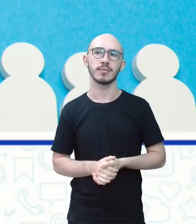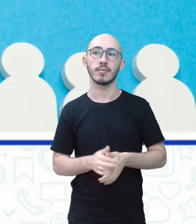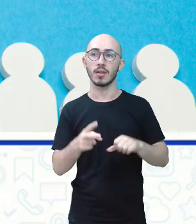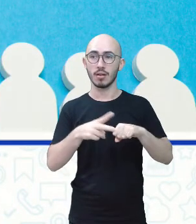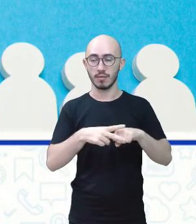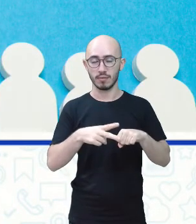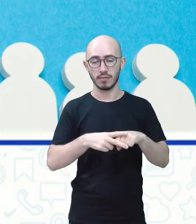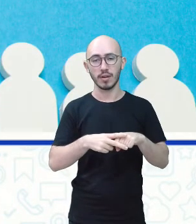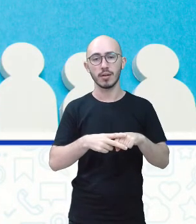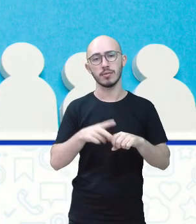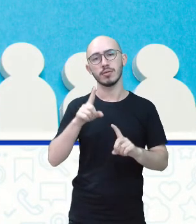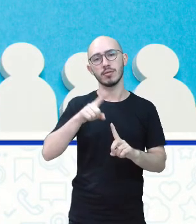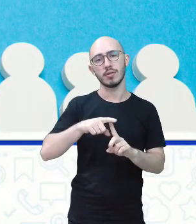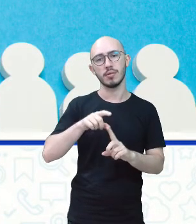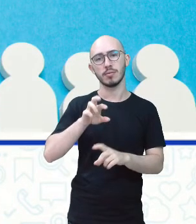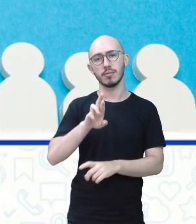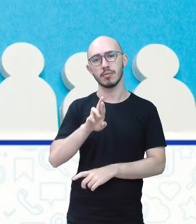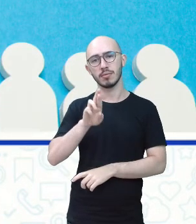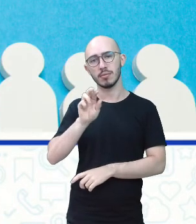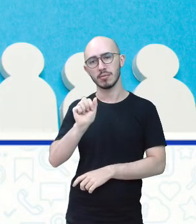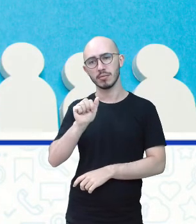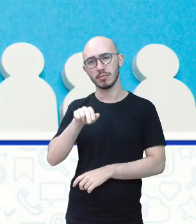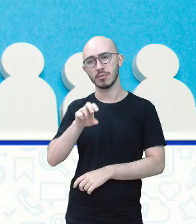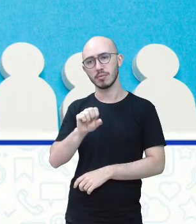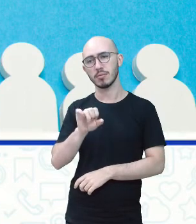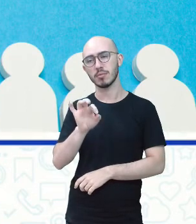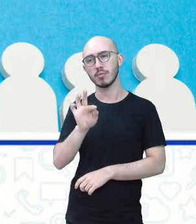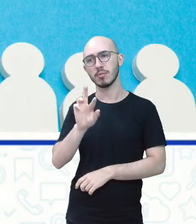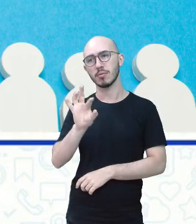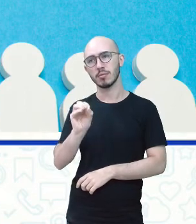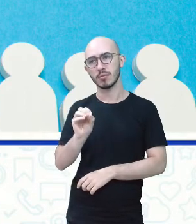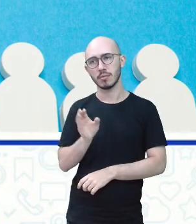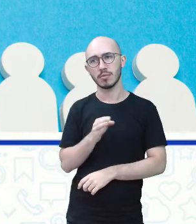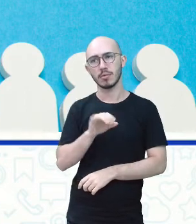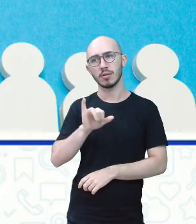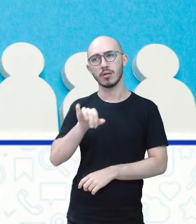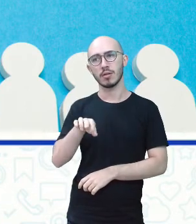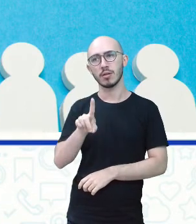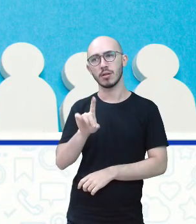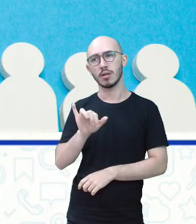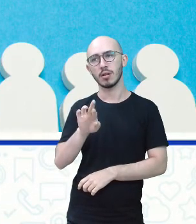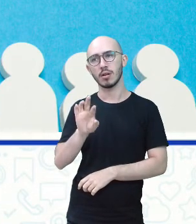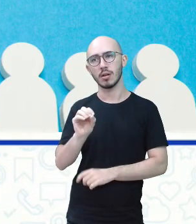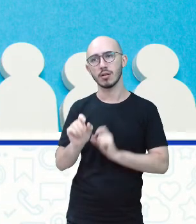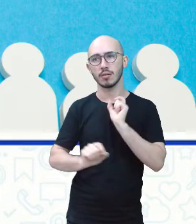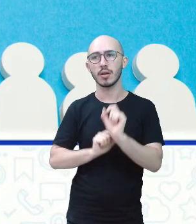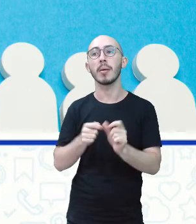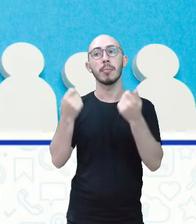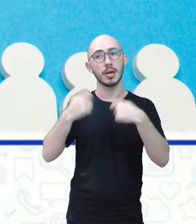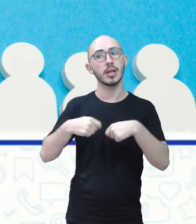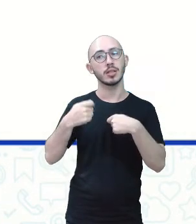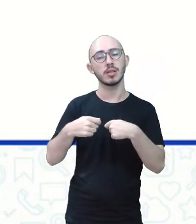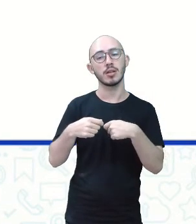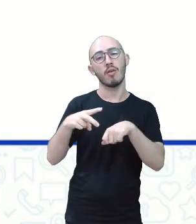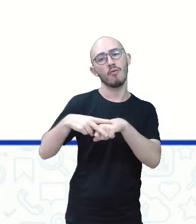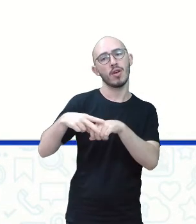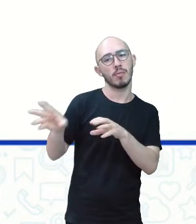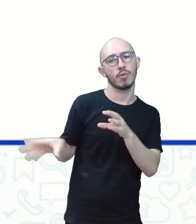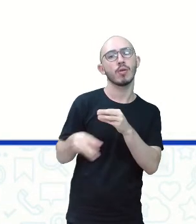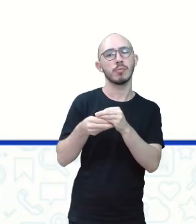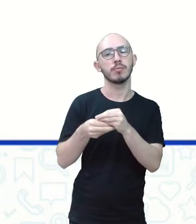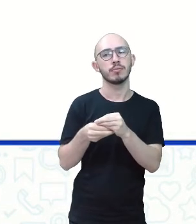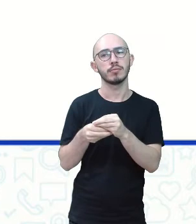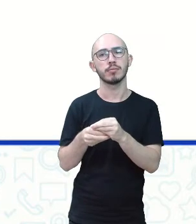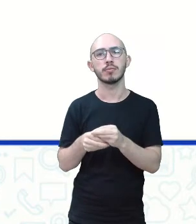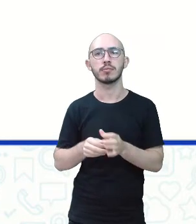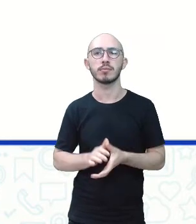verbo transitivo indireto já exige complemento verbal com a preposição. Veja os exemplos.